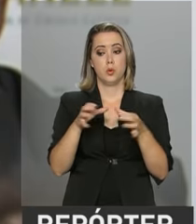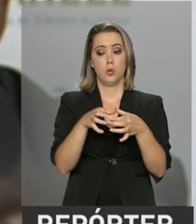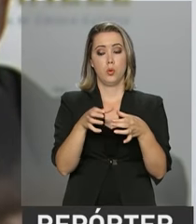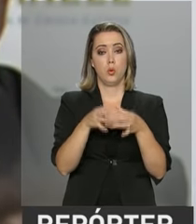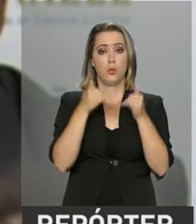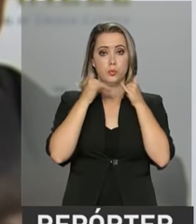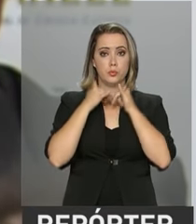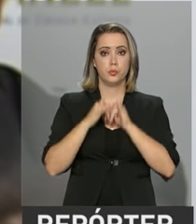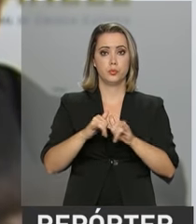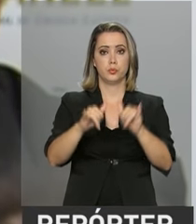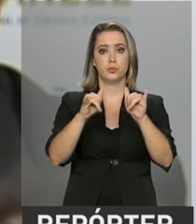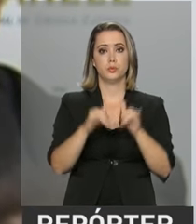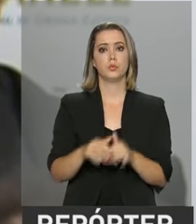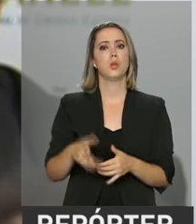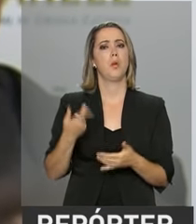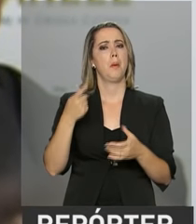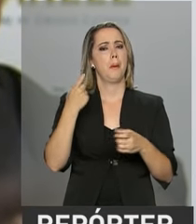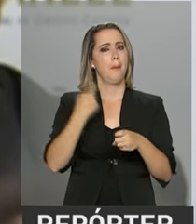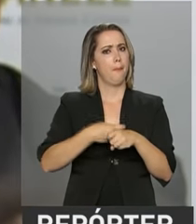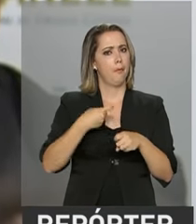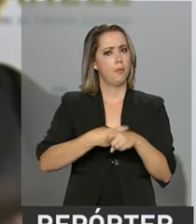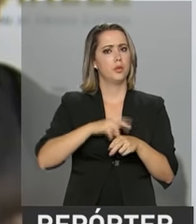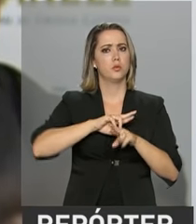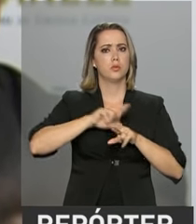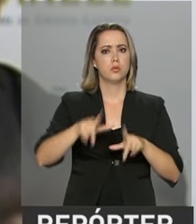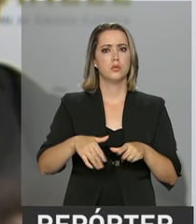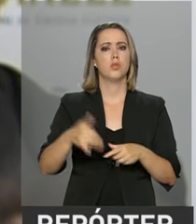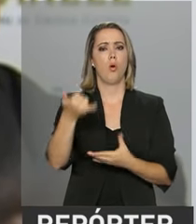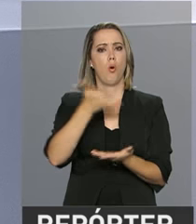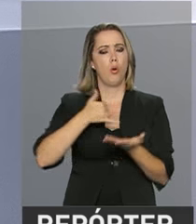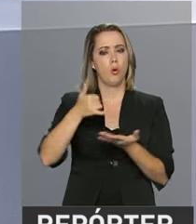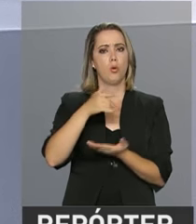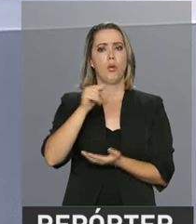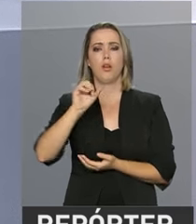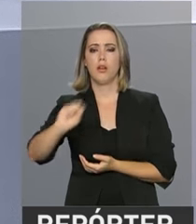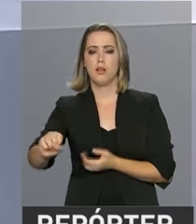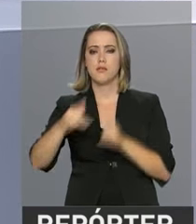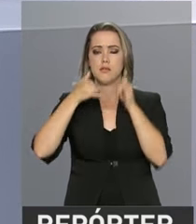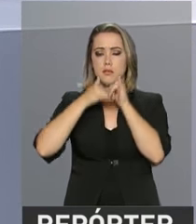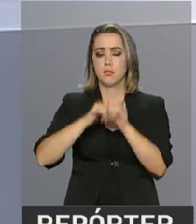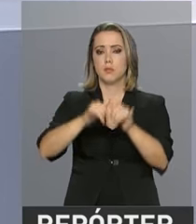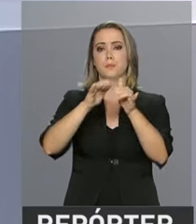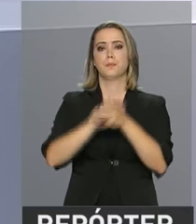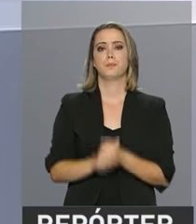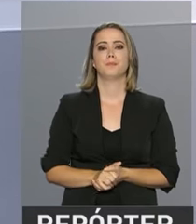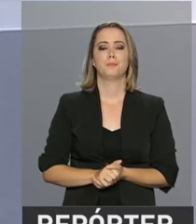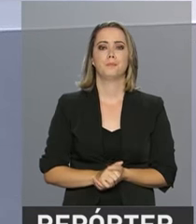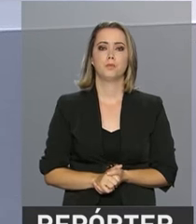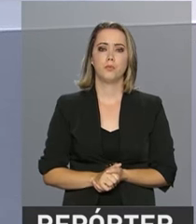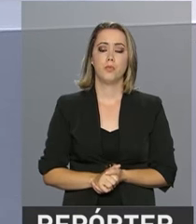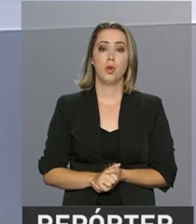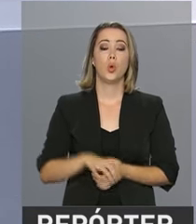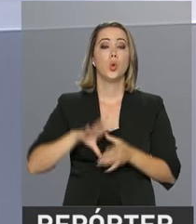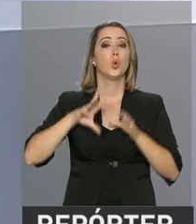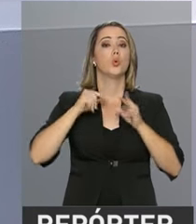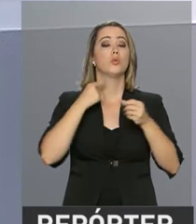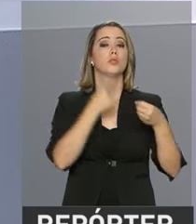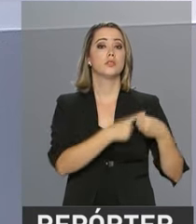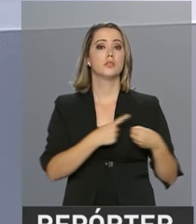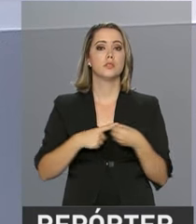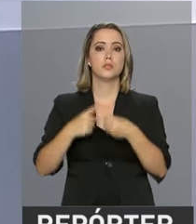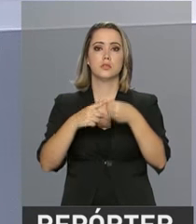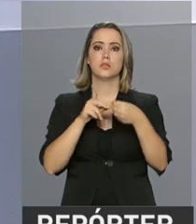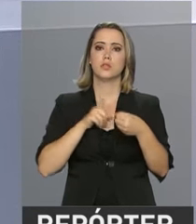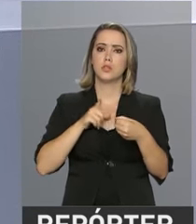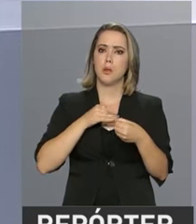de minas e energia mineração óleo gás e electricidade municípios de todo o país vão receber mais recursos